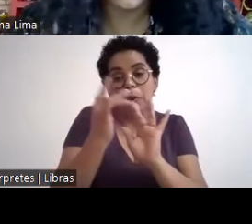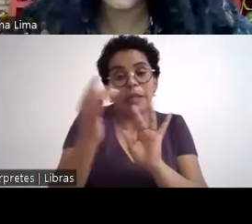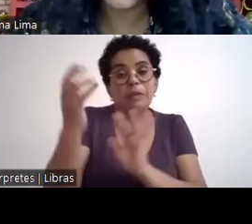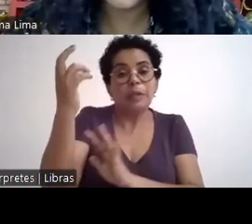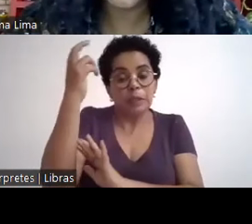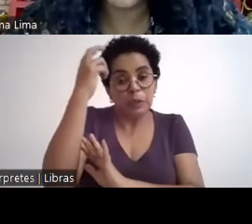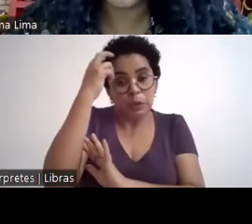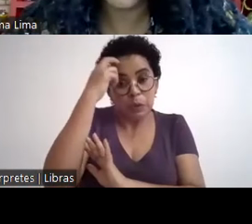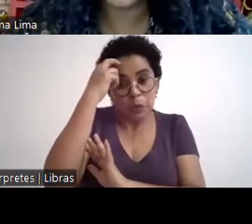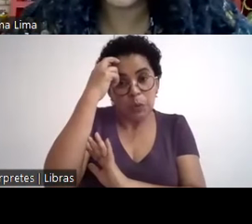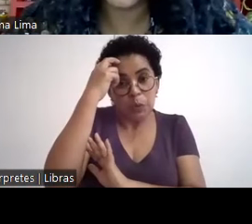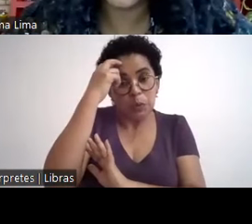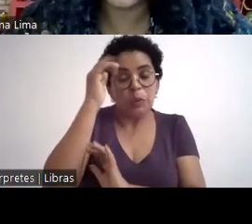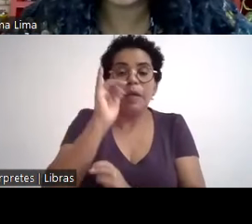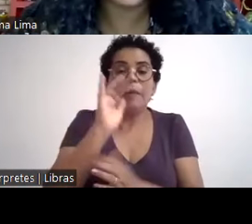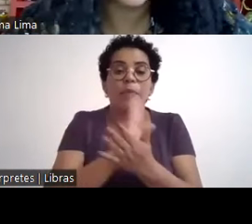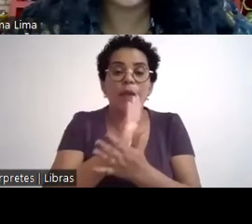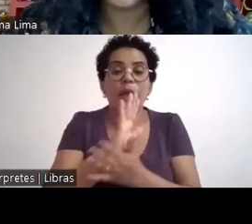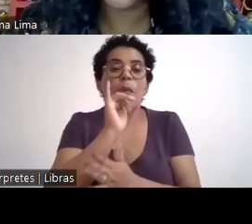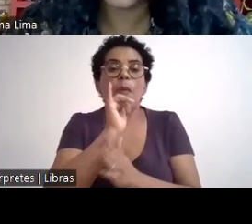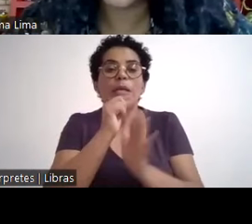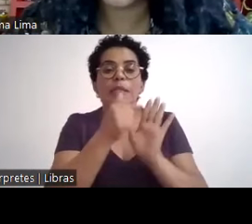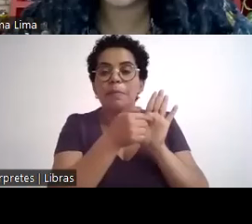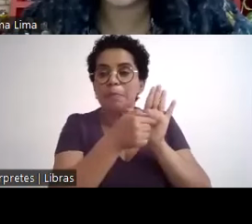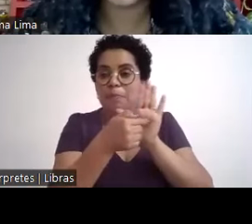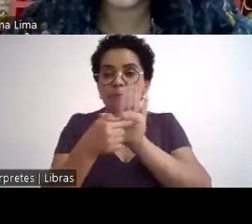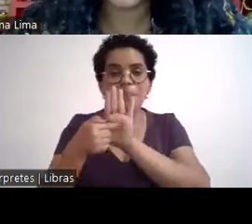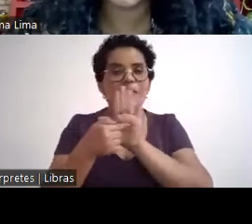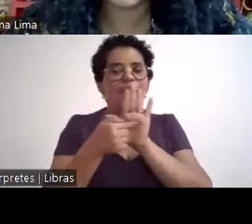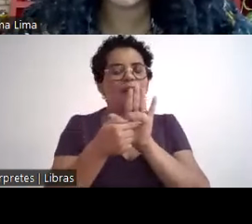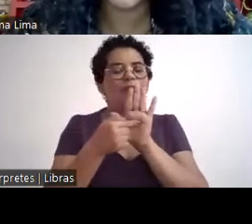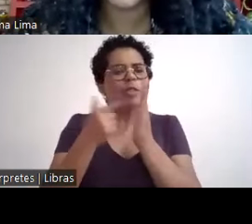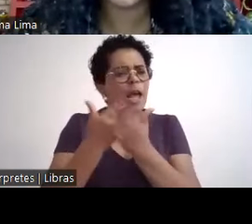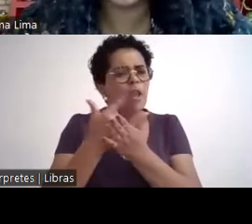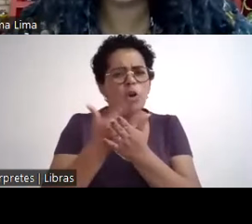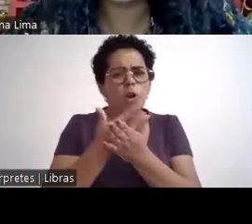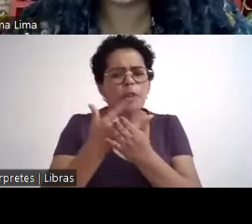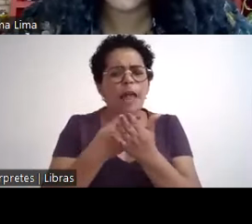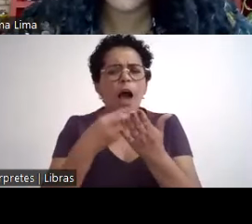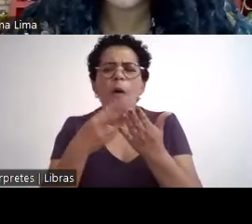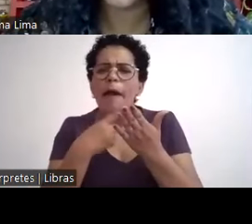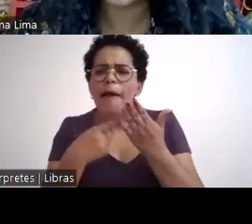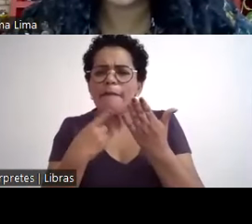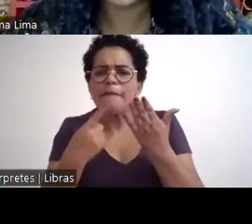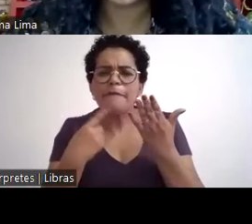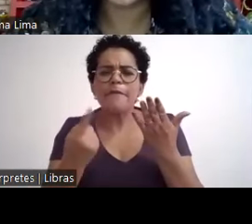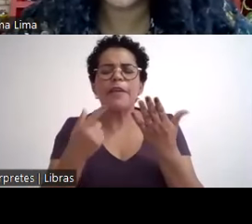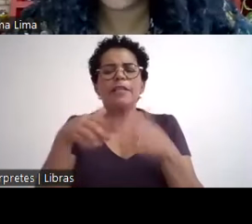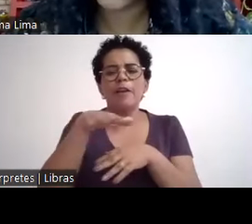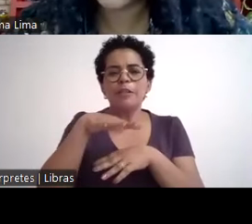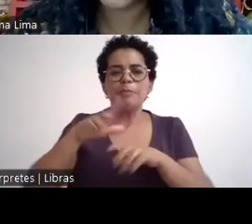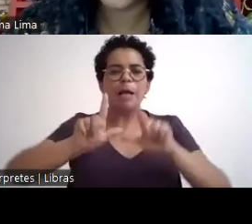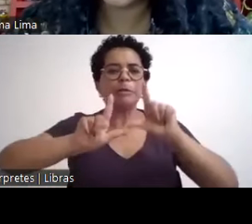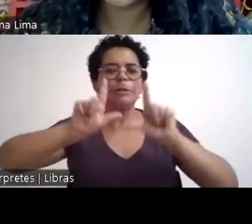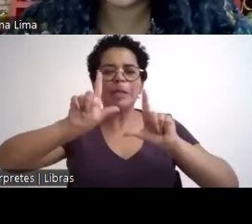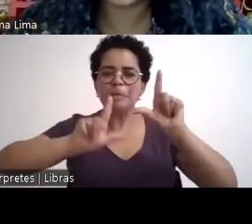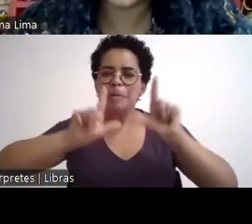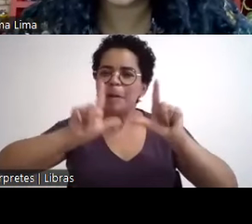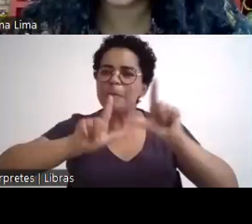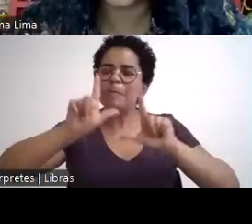E alguns exemplos só para a gente ter, né, em revistas e jornais também. Ganhou espaço na televisão, também ficou uma